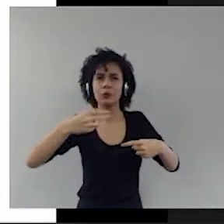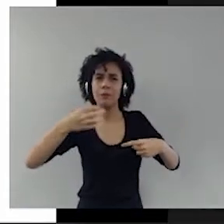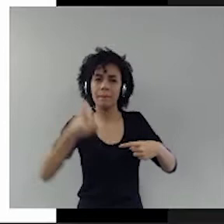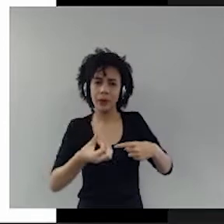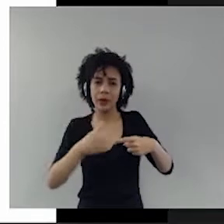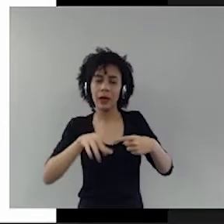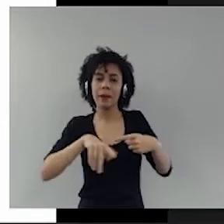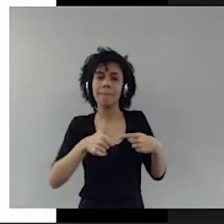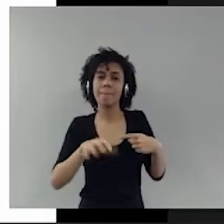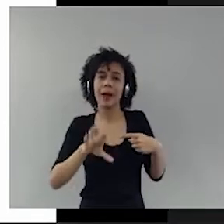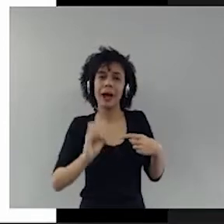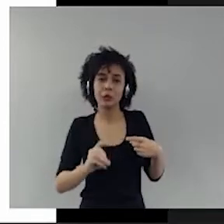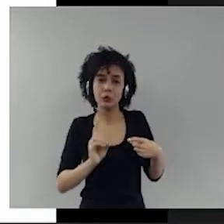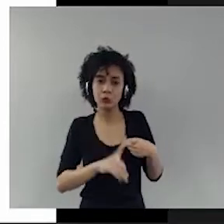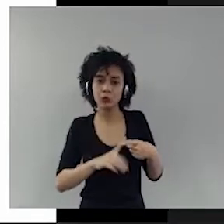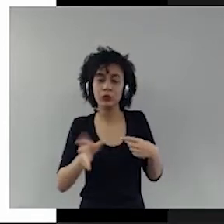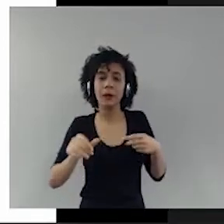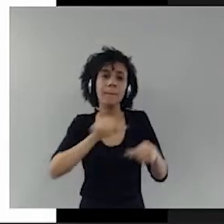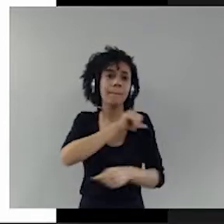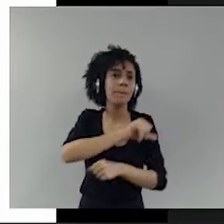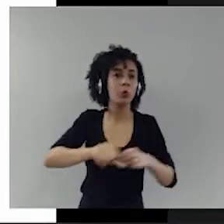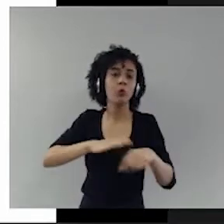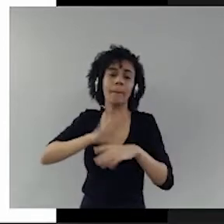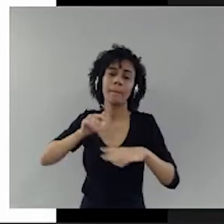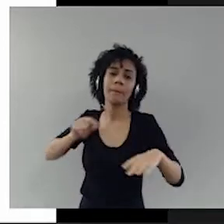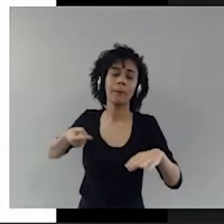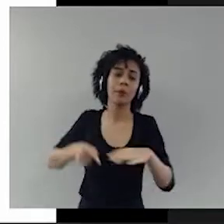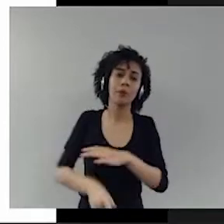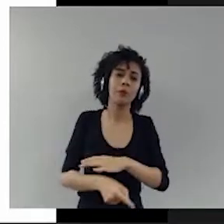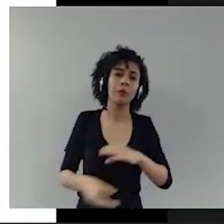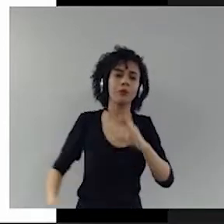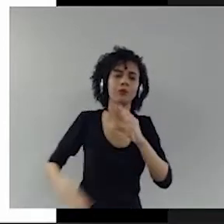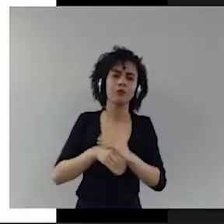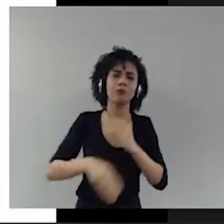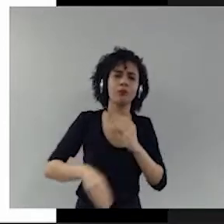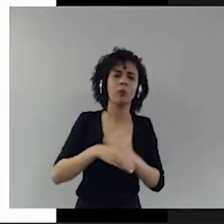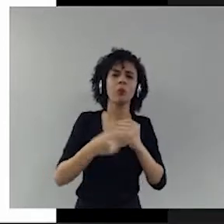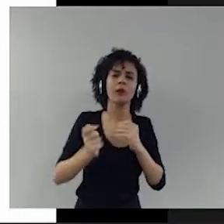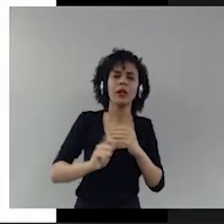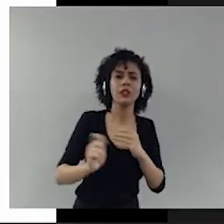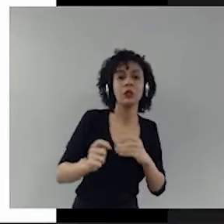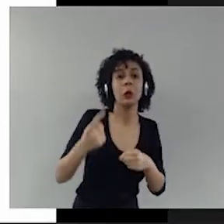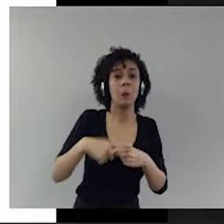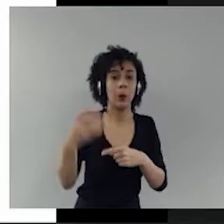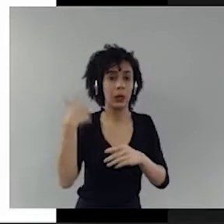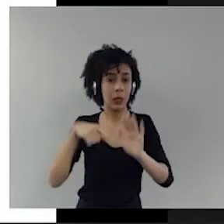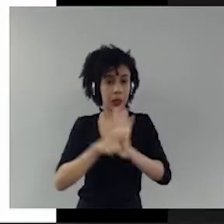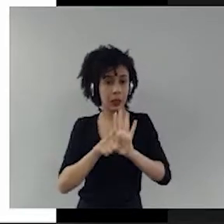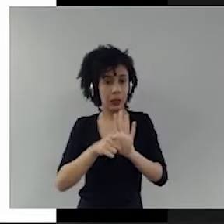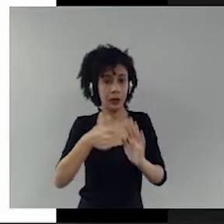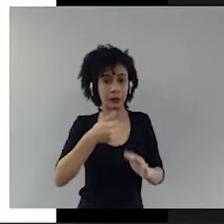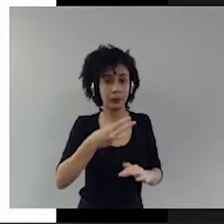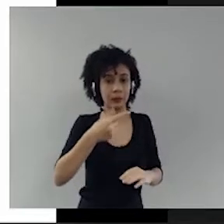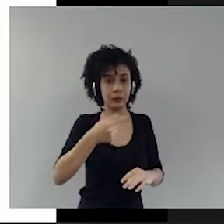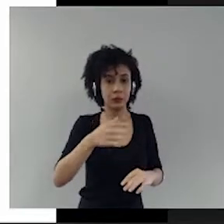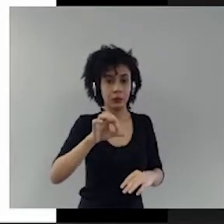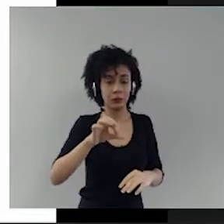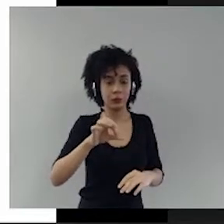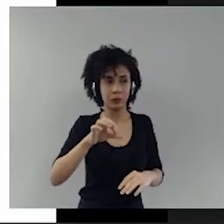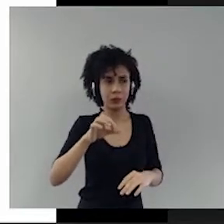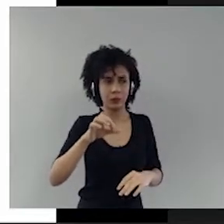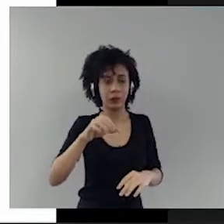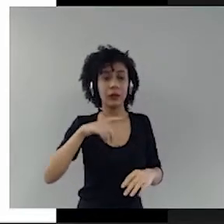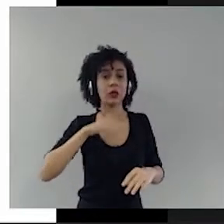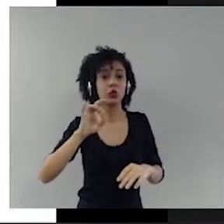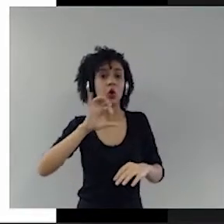e fez a mudança mais profunda com a inserção de vários artigos então originalmente a lei 13979 tinha apenas